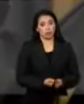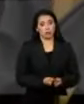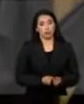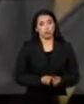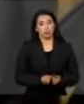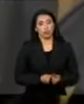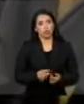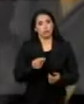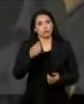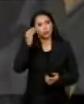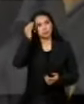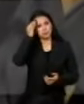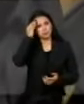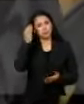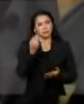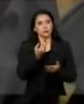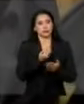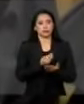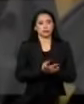uma reflexão.